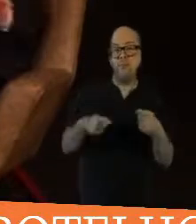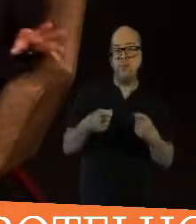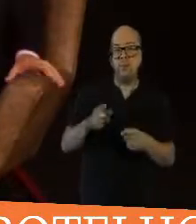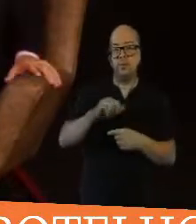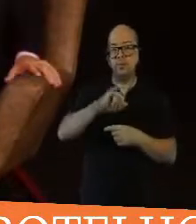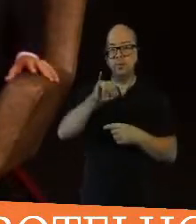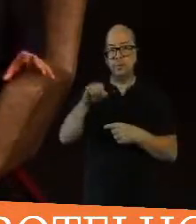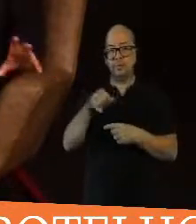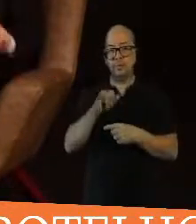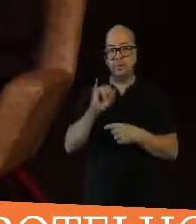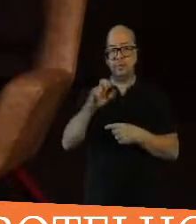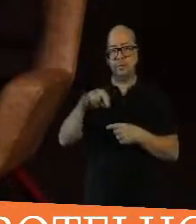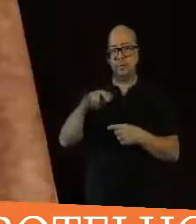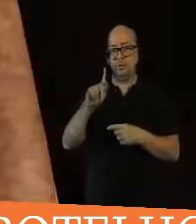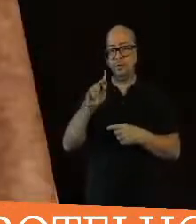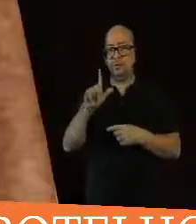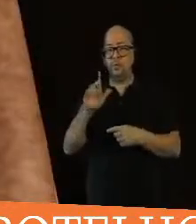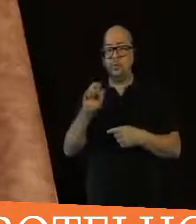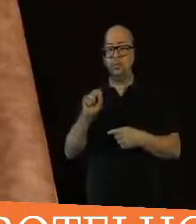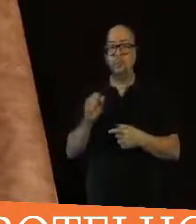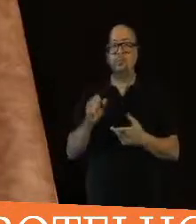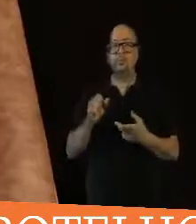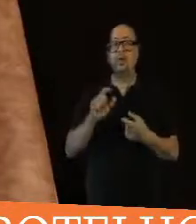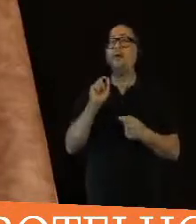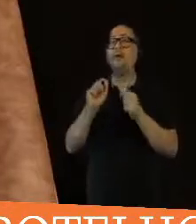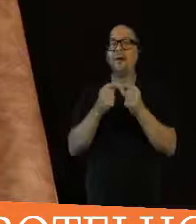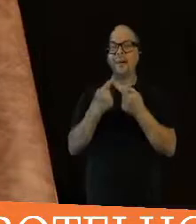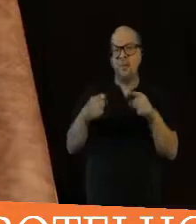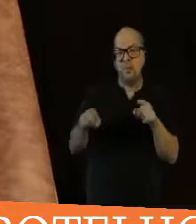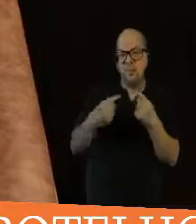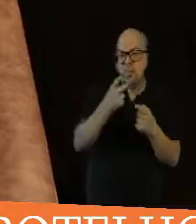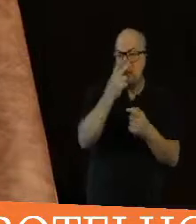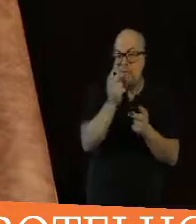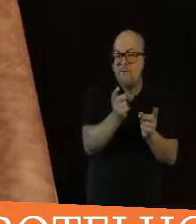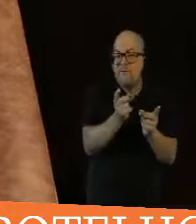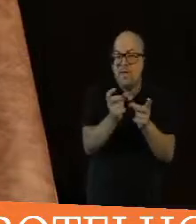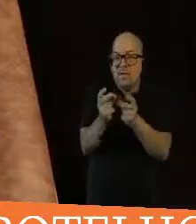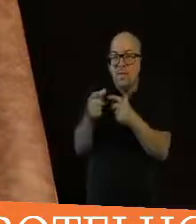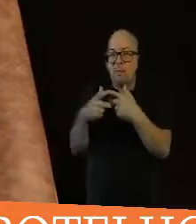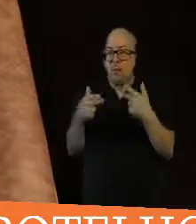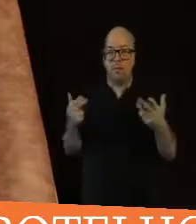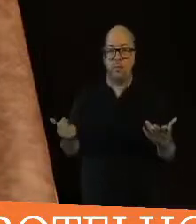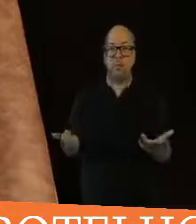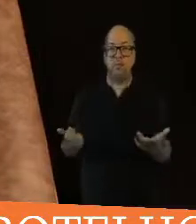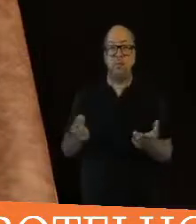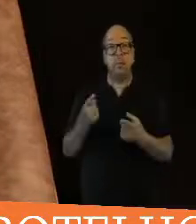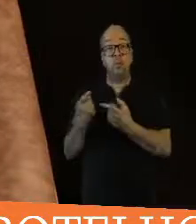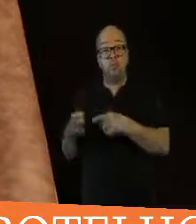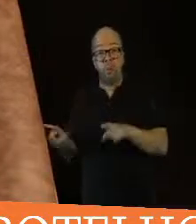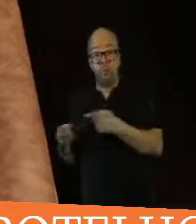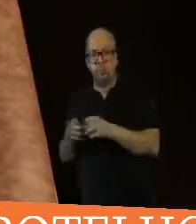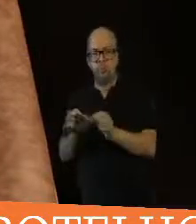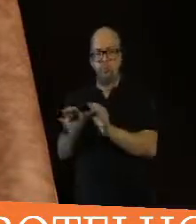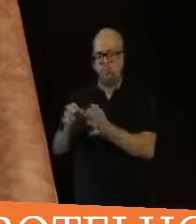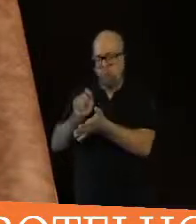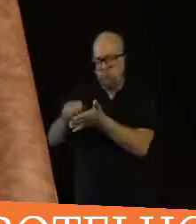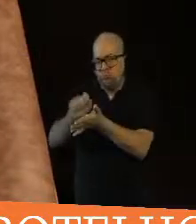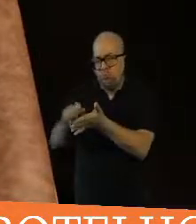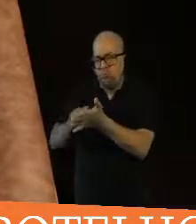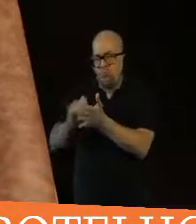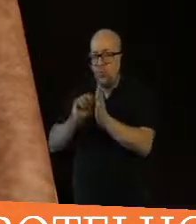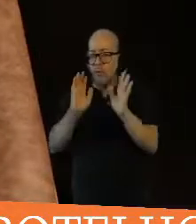Inclusive, nosso espetáculo tem um conjuntinho de três canções, né, de três jingles muito